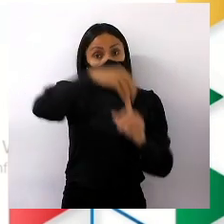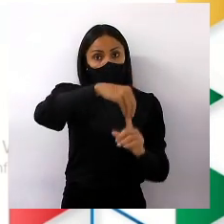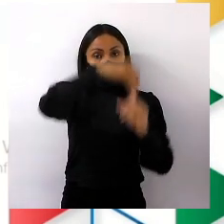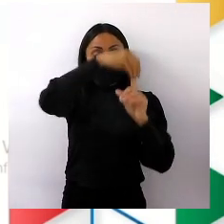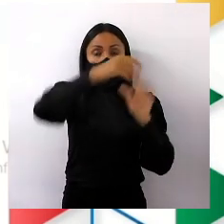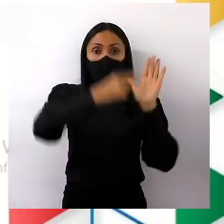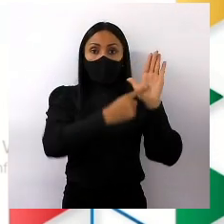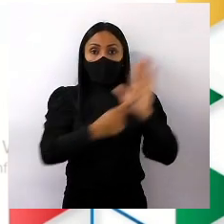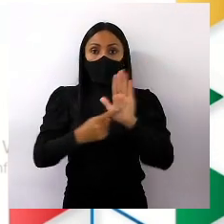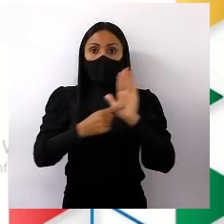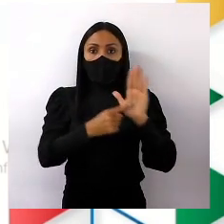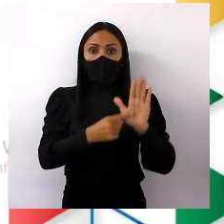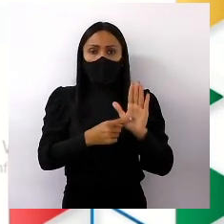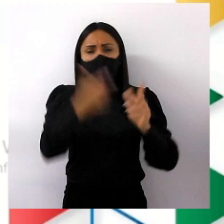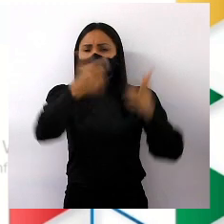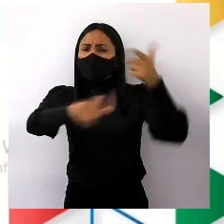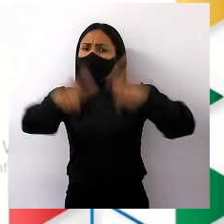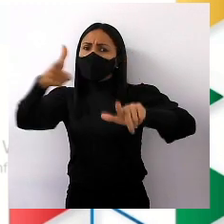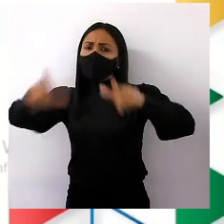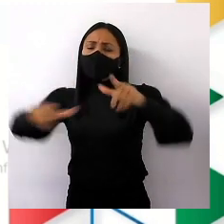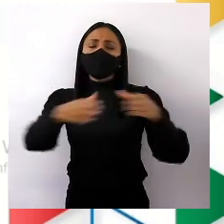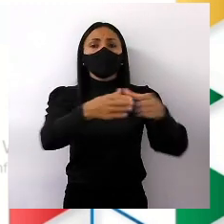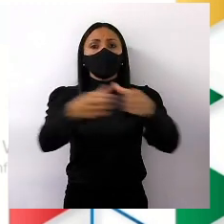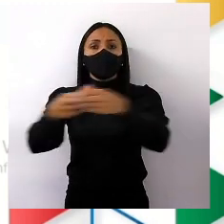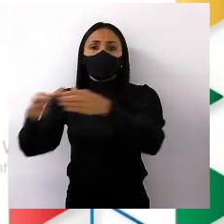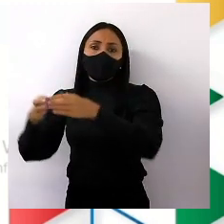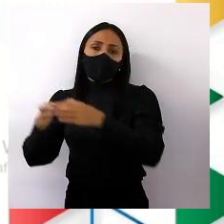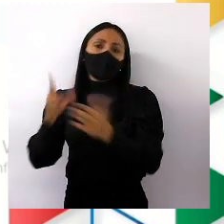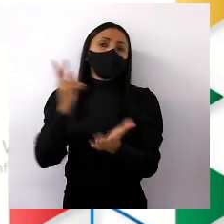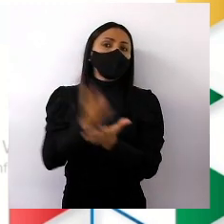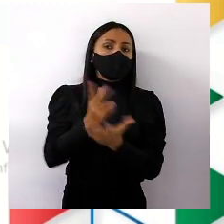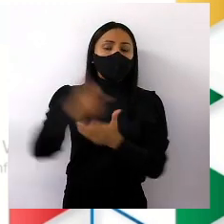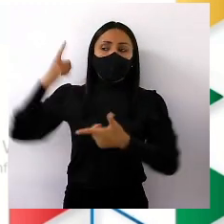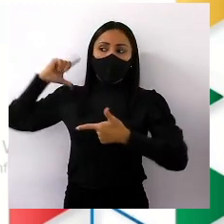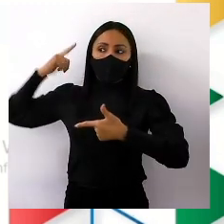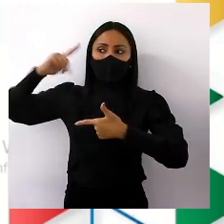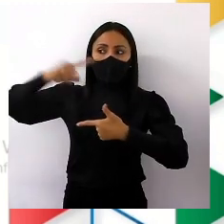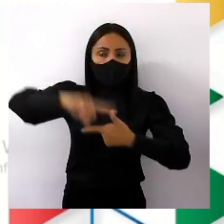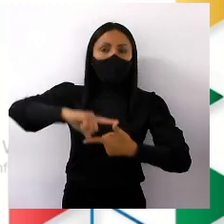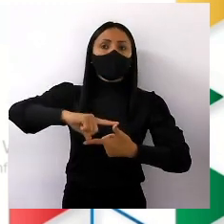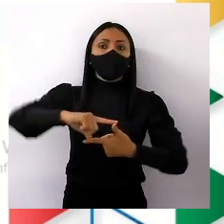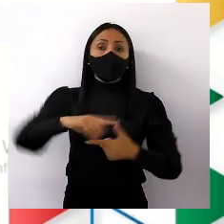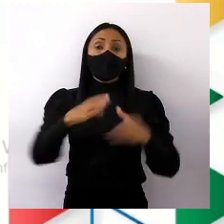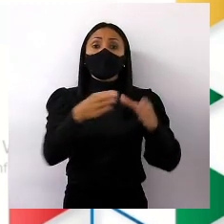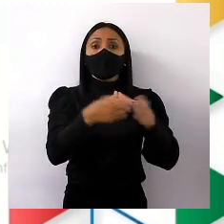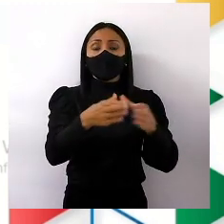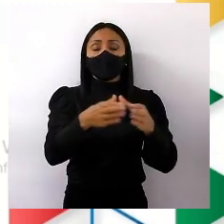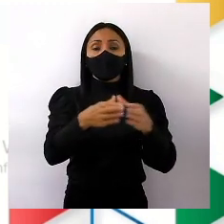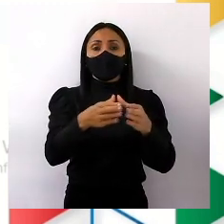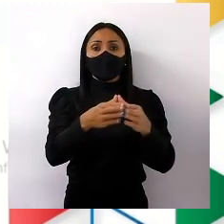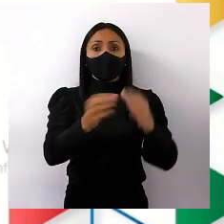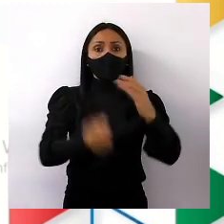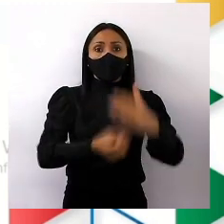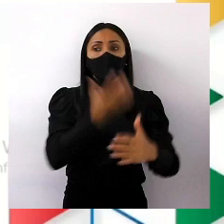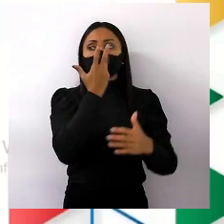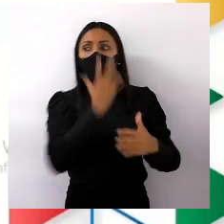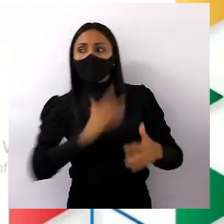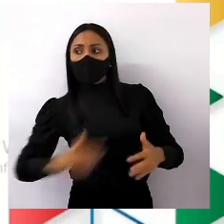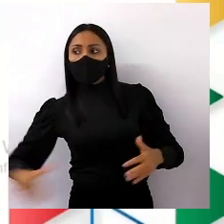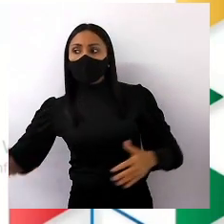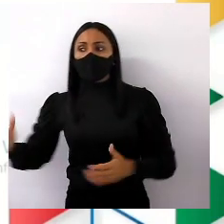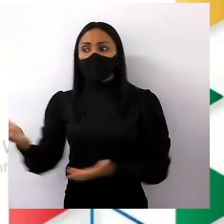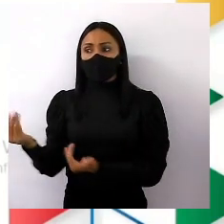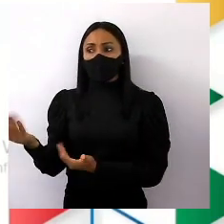apresenta, mas também existem outros grupos que mantêm a tradição, que são grupos formados por crianças, jovens,